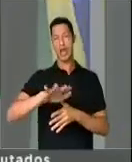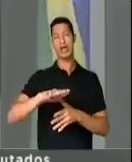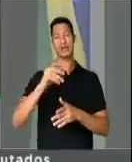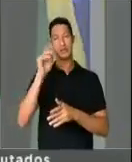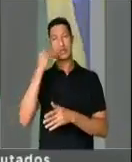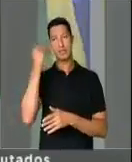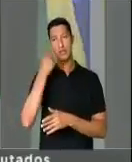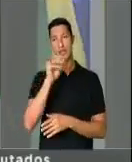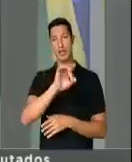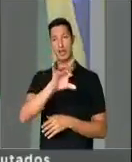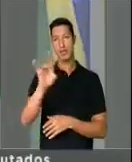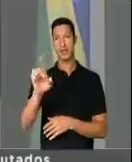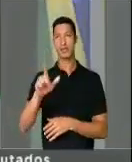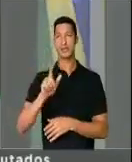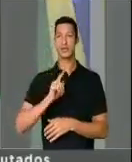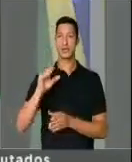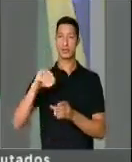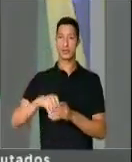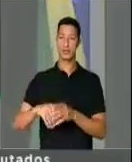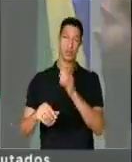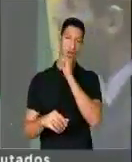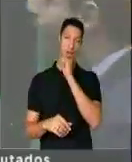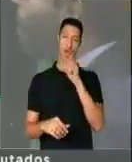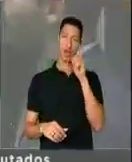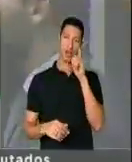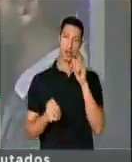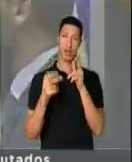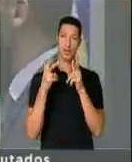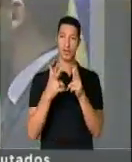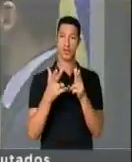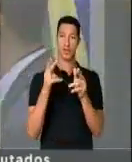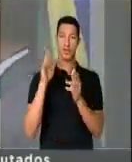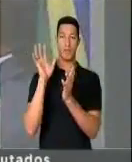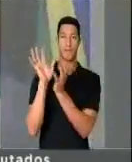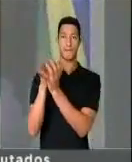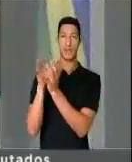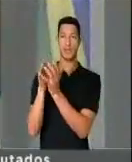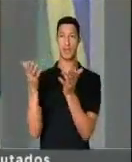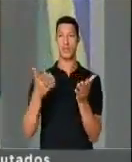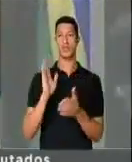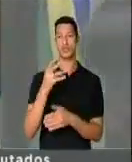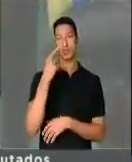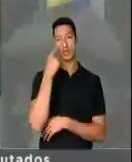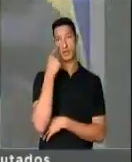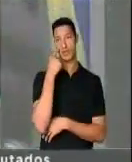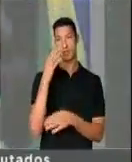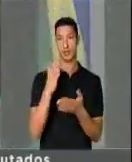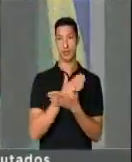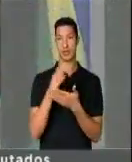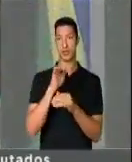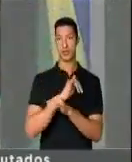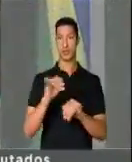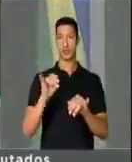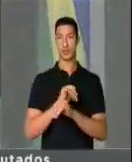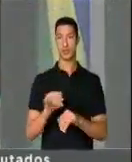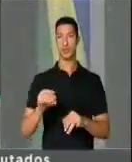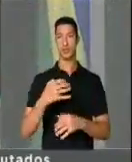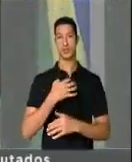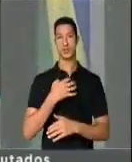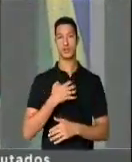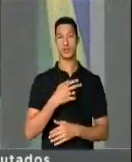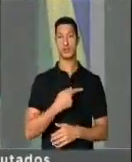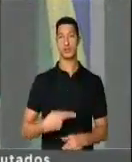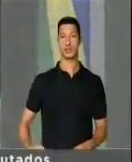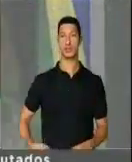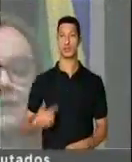de cada parlamentar, tanto em Alagoas quanto em Pernambuco. Hoje já vi alguns pronunciamentos nesse sentido,